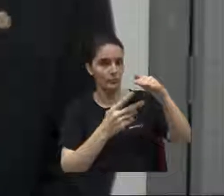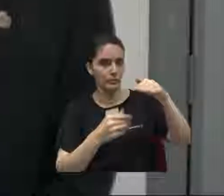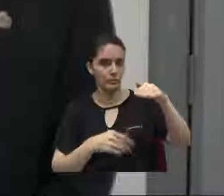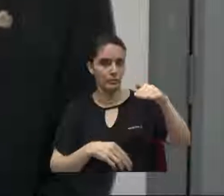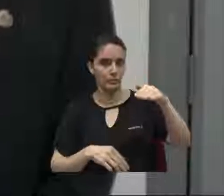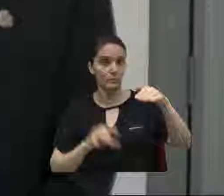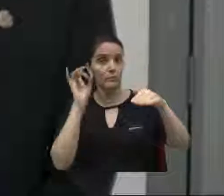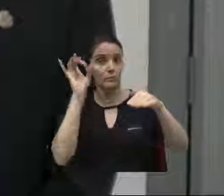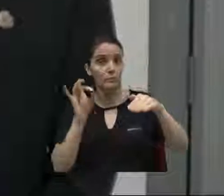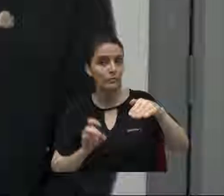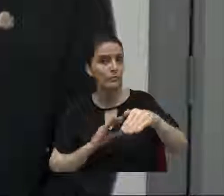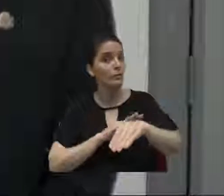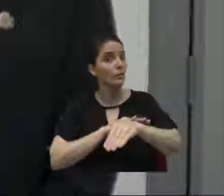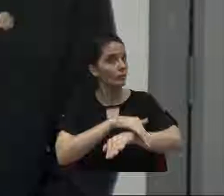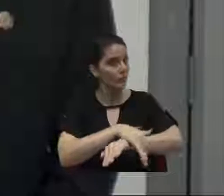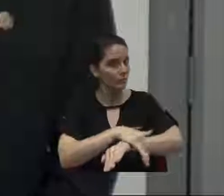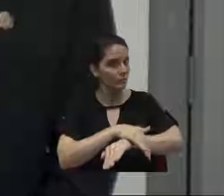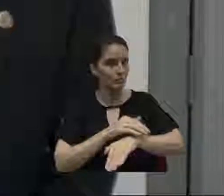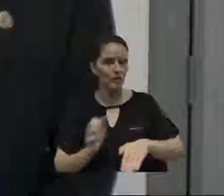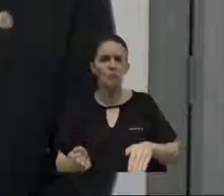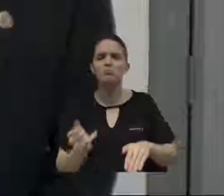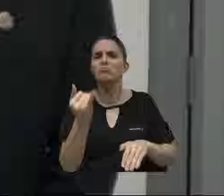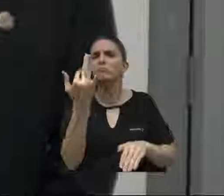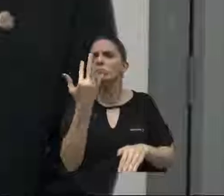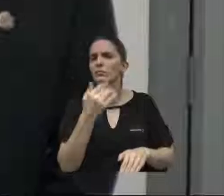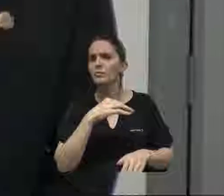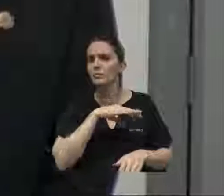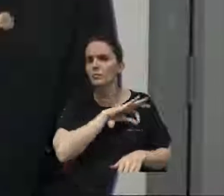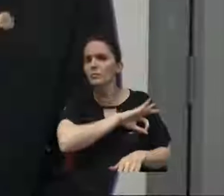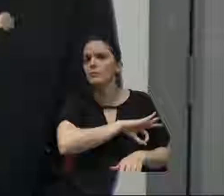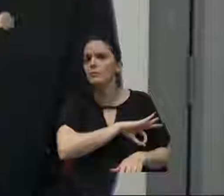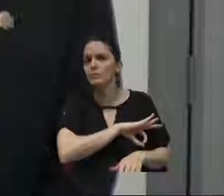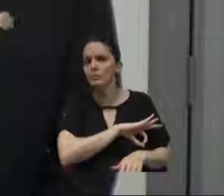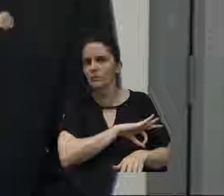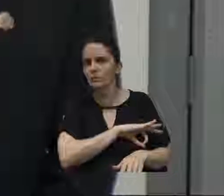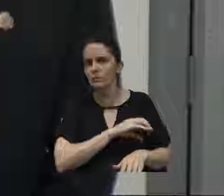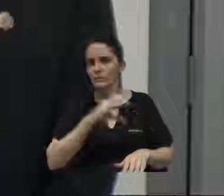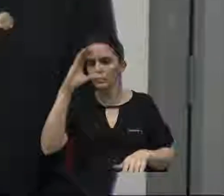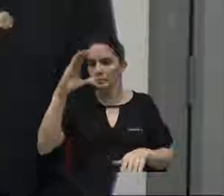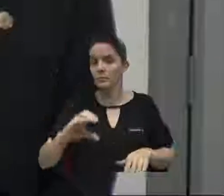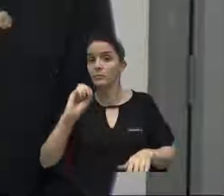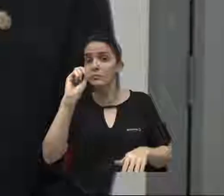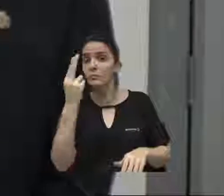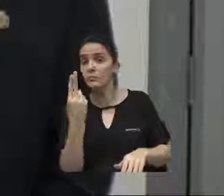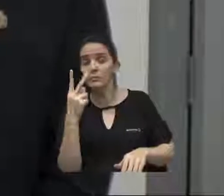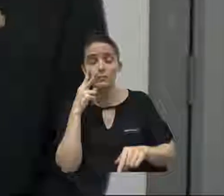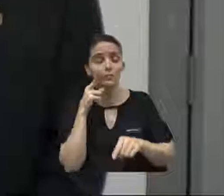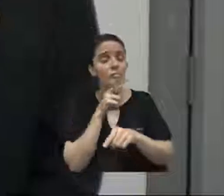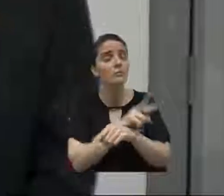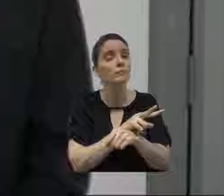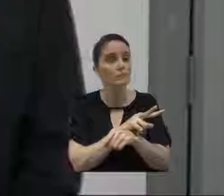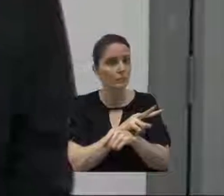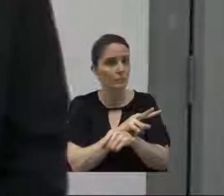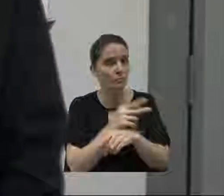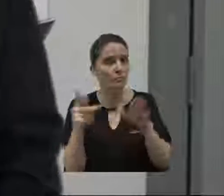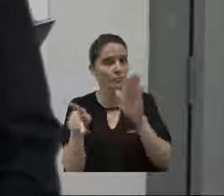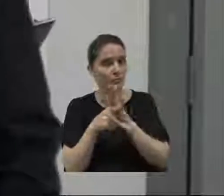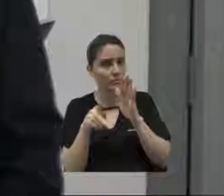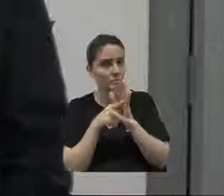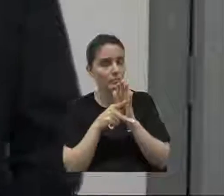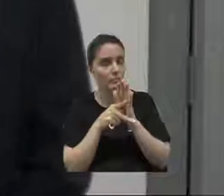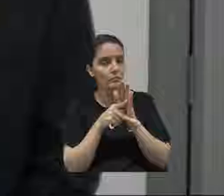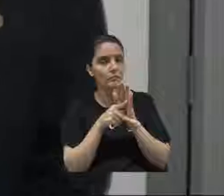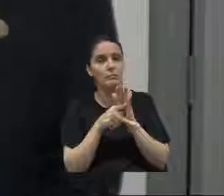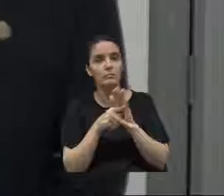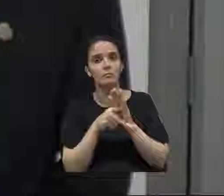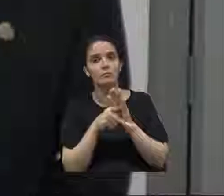noturno. Quantos guardas civis municipais e ou vigilantes estão designados para fazer